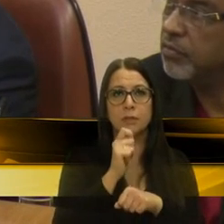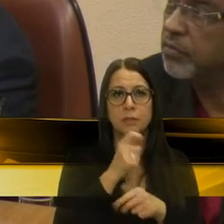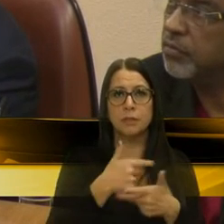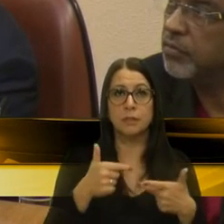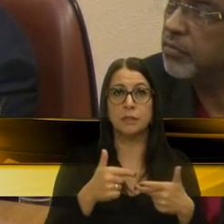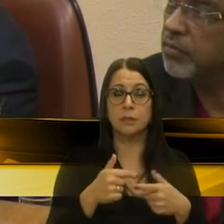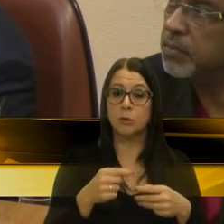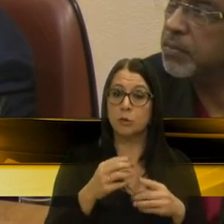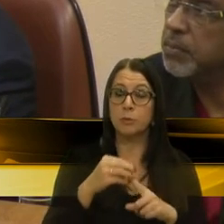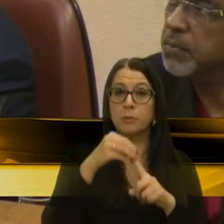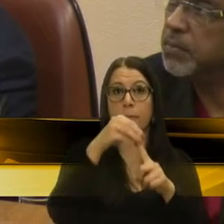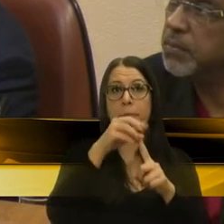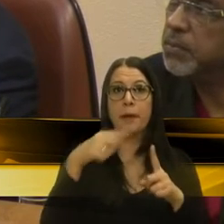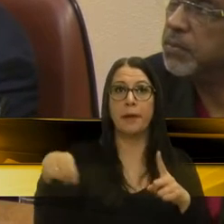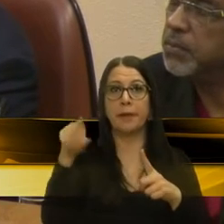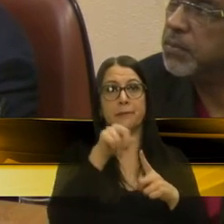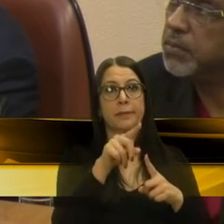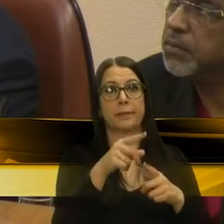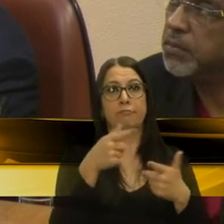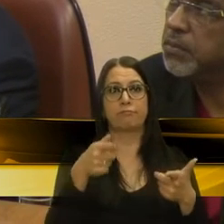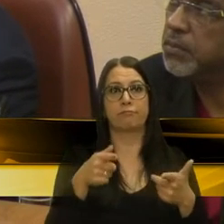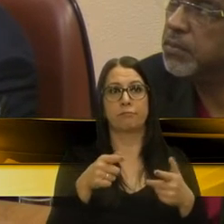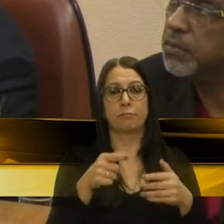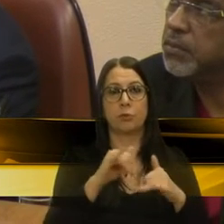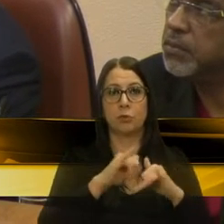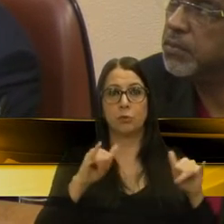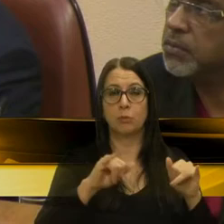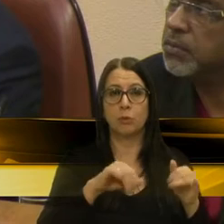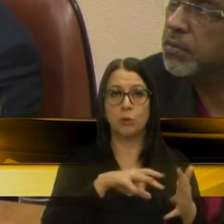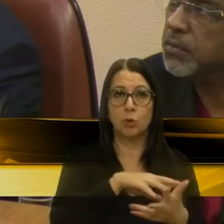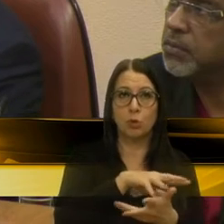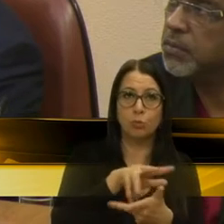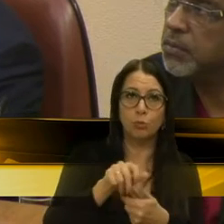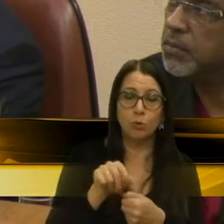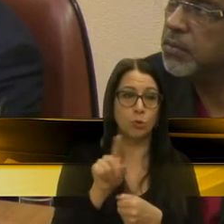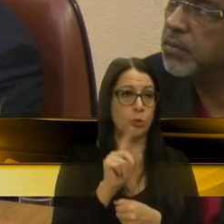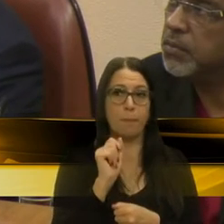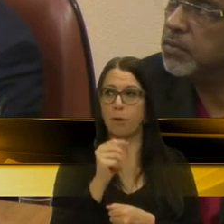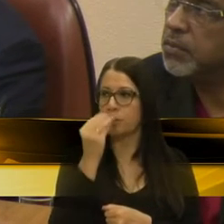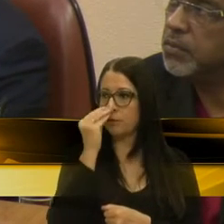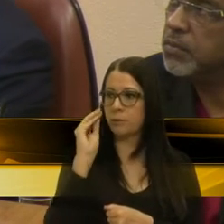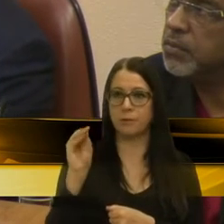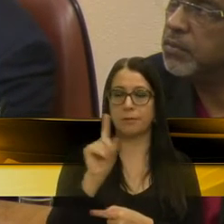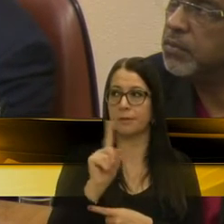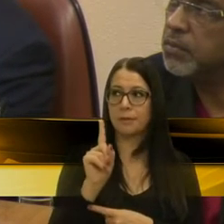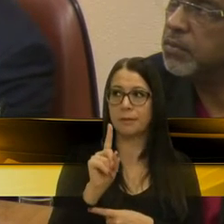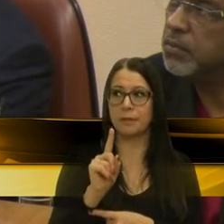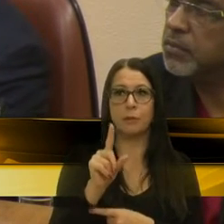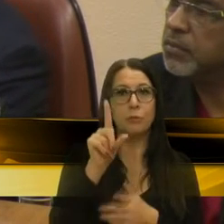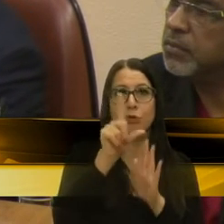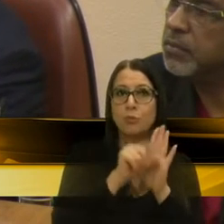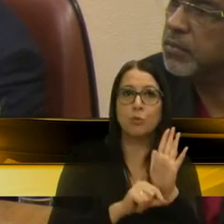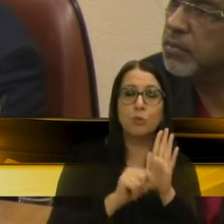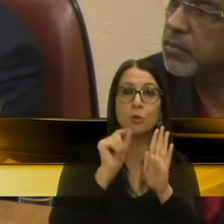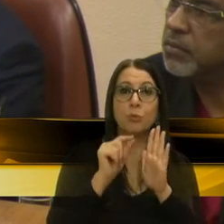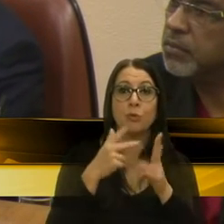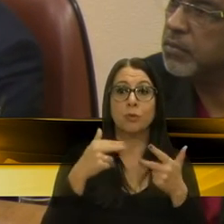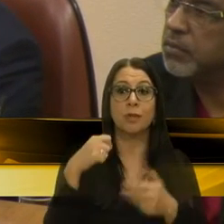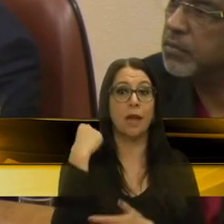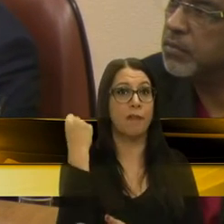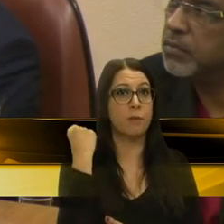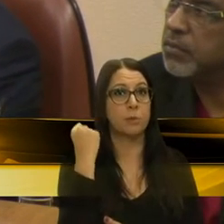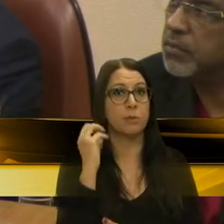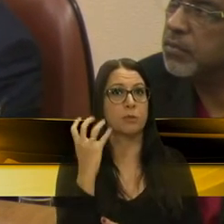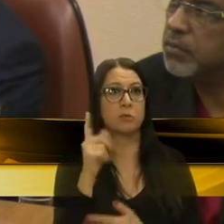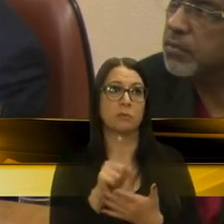dos principais veículos, uhum, de imprensa do mundo. Então, não dá para desmerecer. E outra, não dá para diminuir uma situação gravíssima como